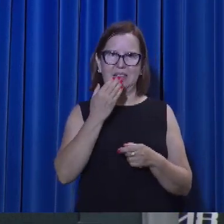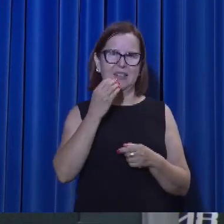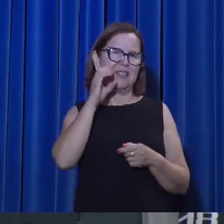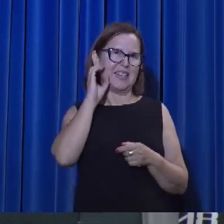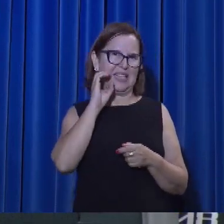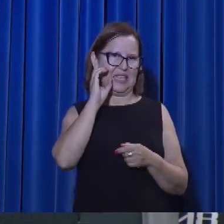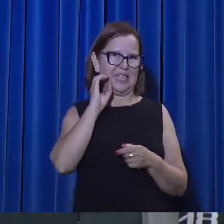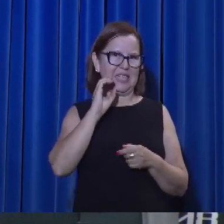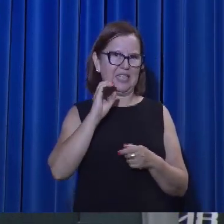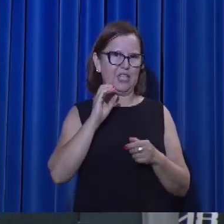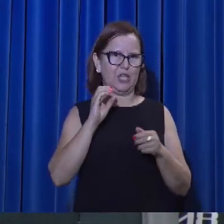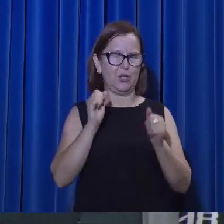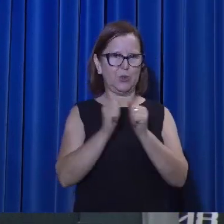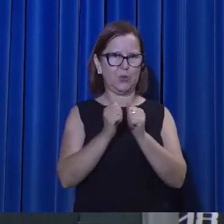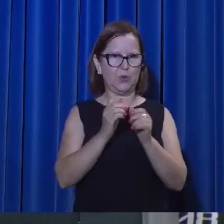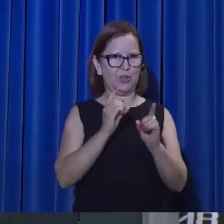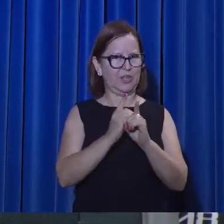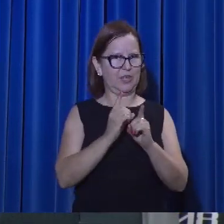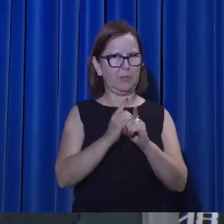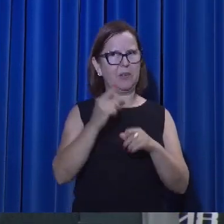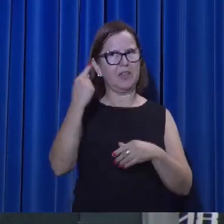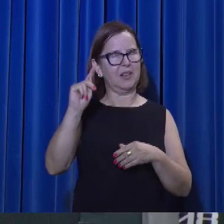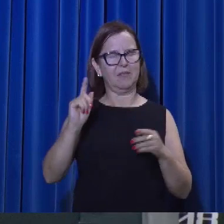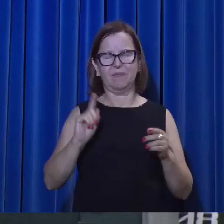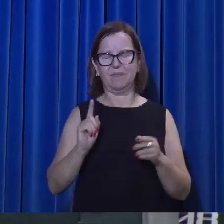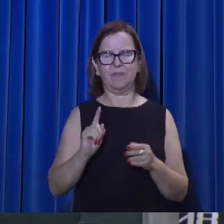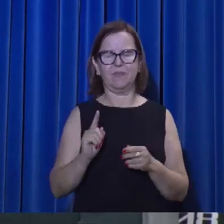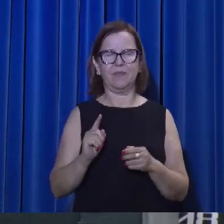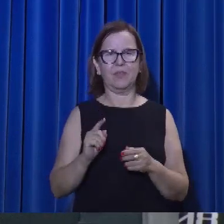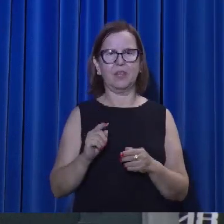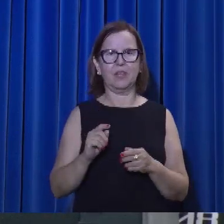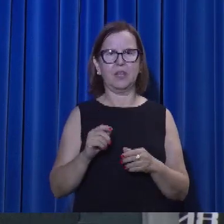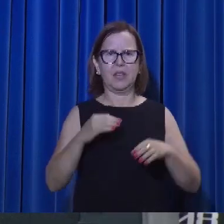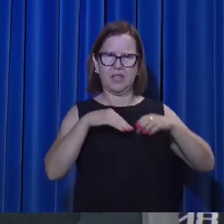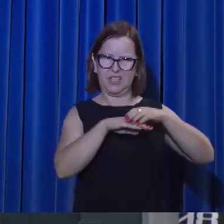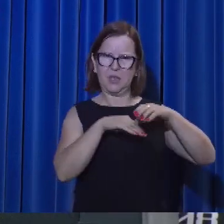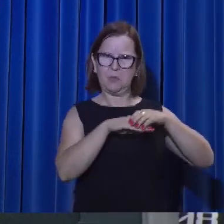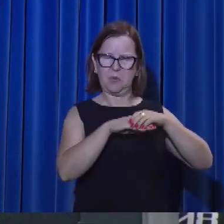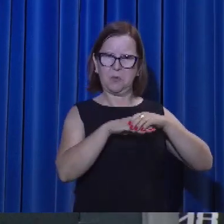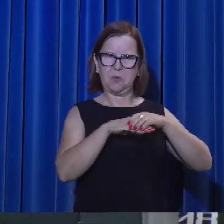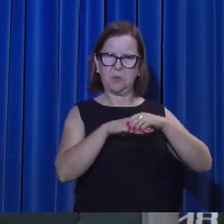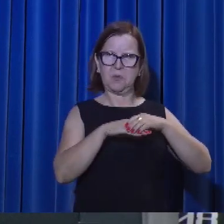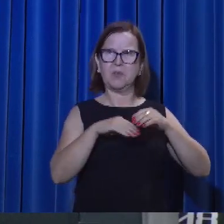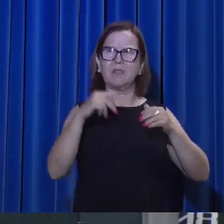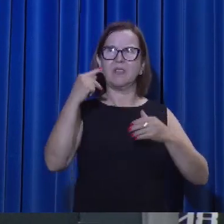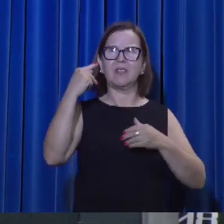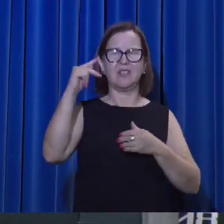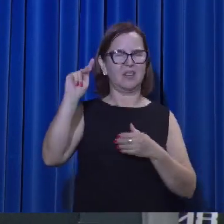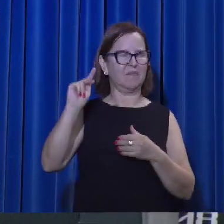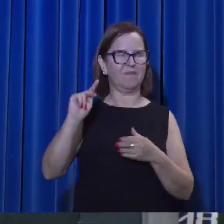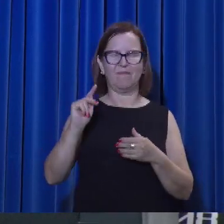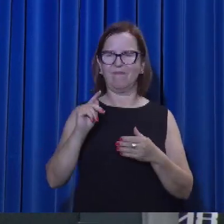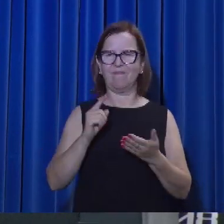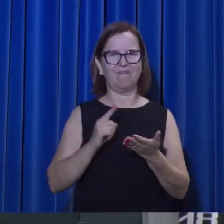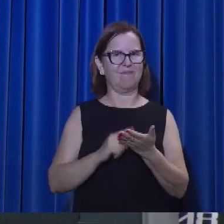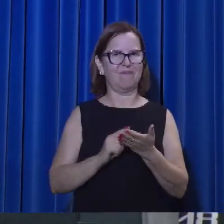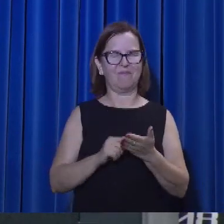E a sepultura que ele usou depois da sua morte, de onde havia de ressuscitar, por acaso era dele? Não, também era